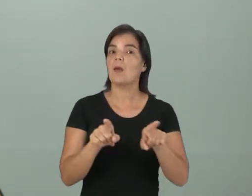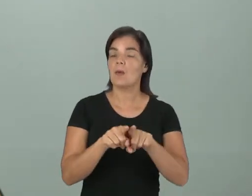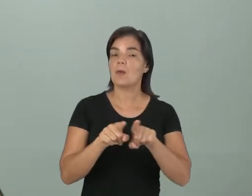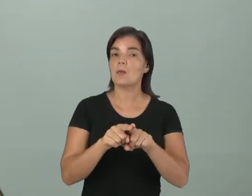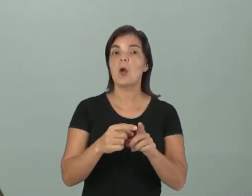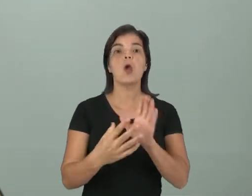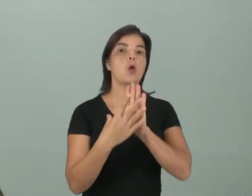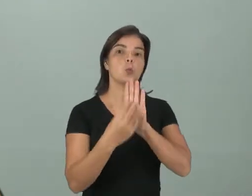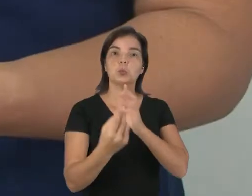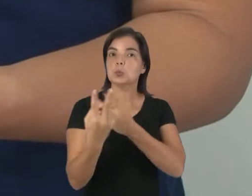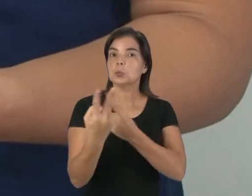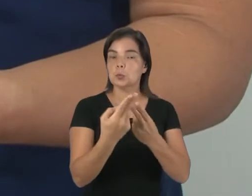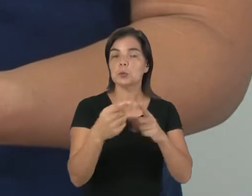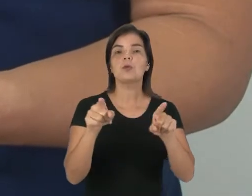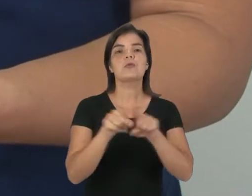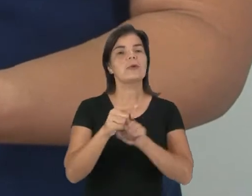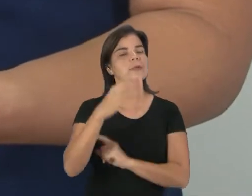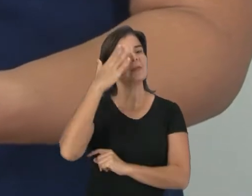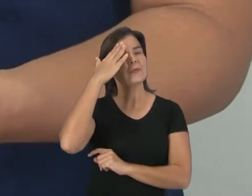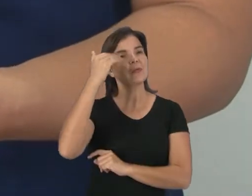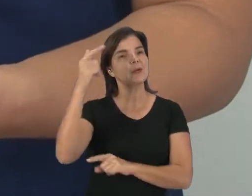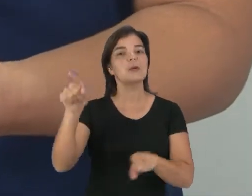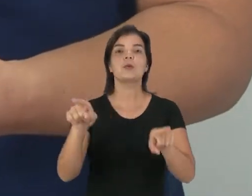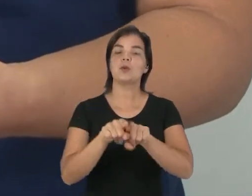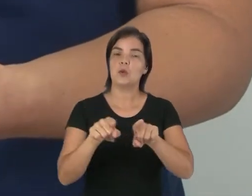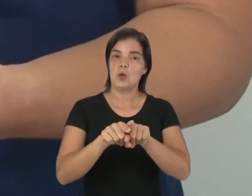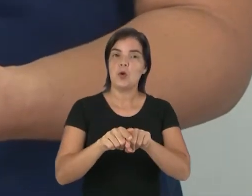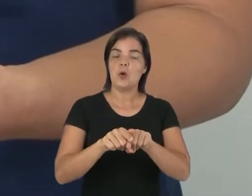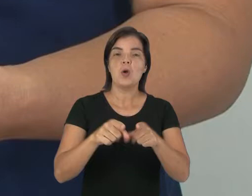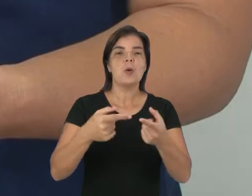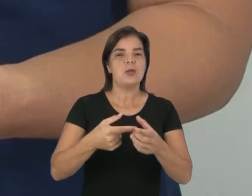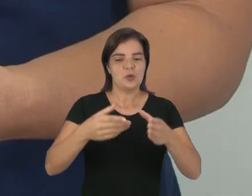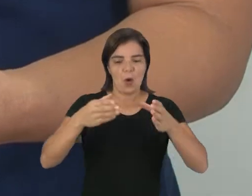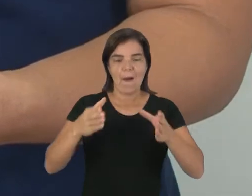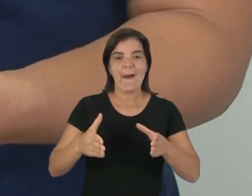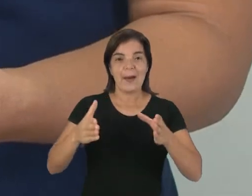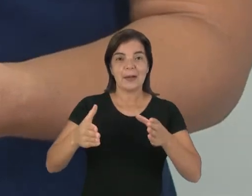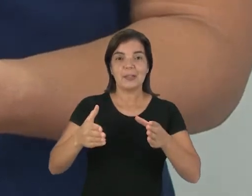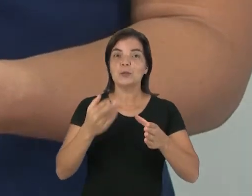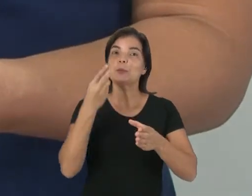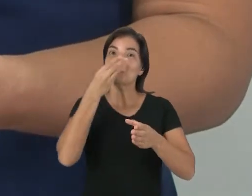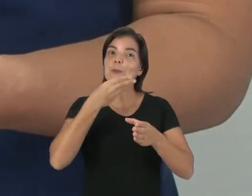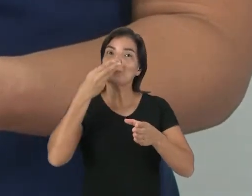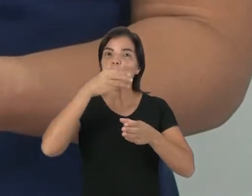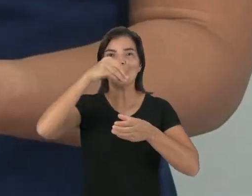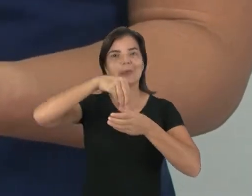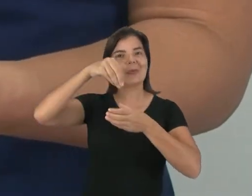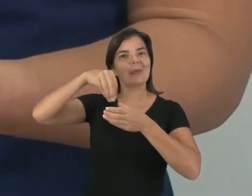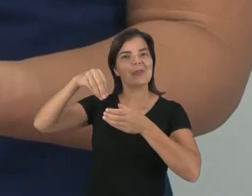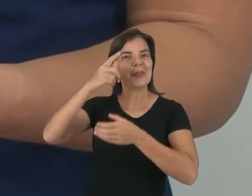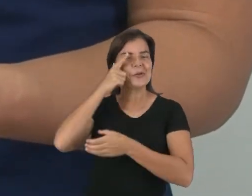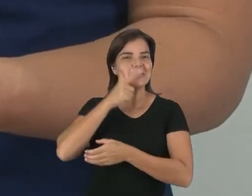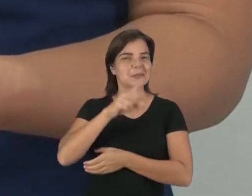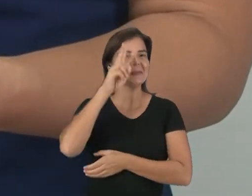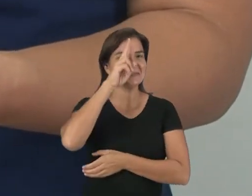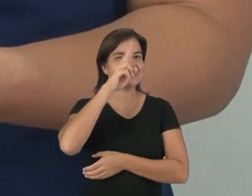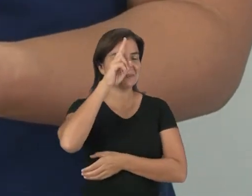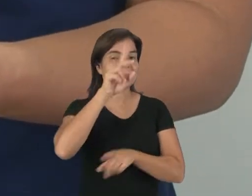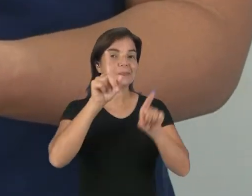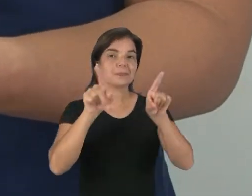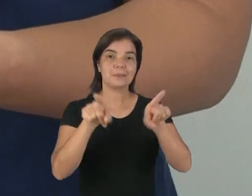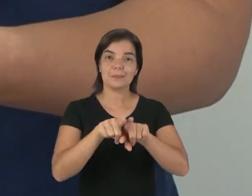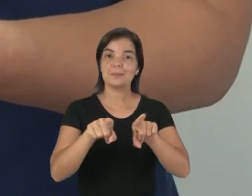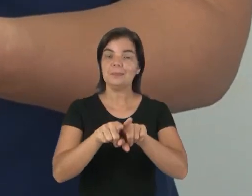nesse modelo. São aquelas famosas caixas que vêm cheias de guloseimas, de doces. Não é verdade? Conseguiram lembrar que você